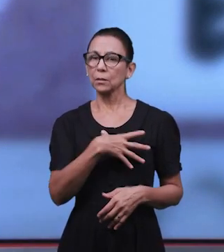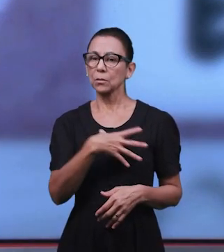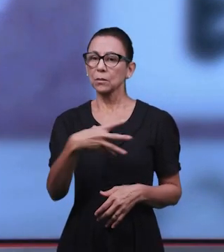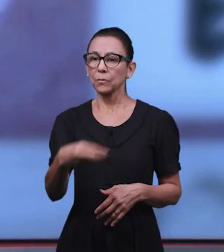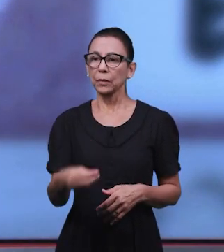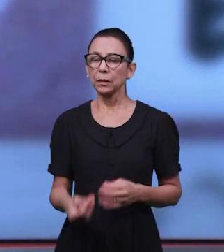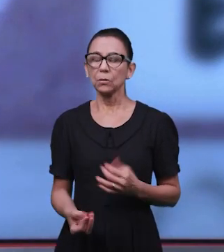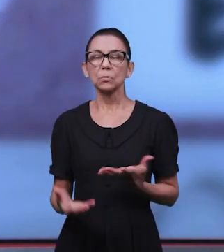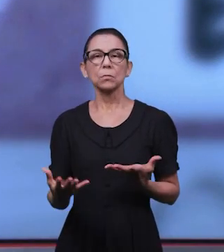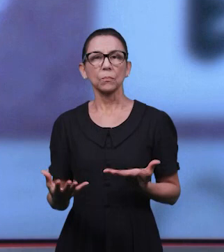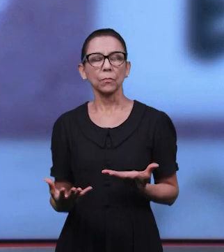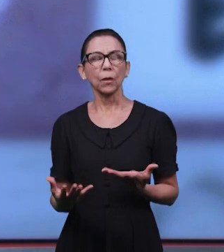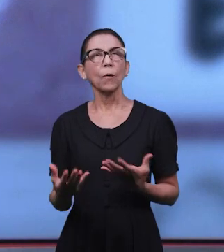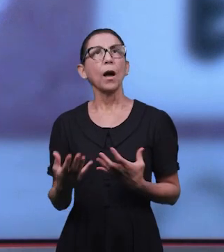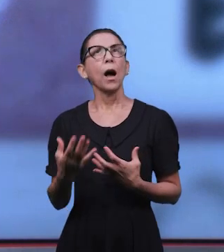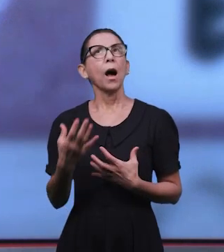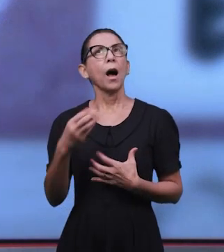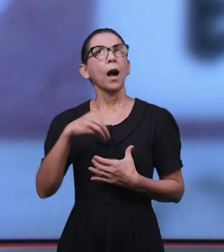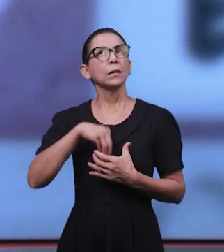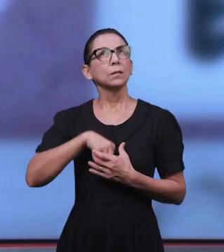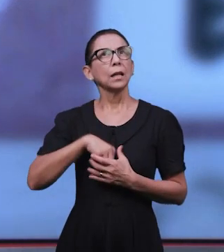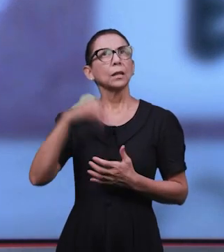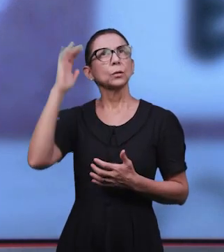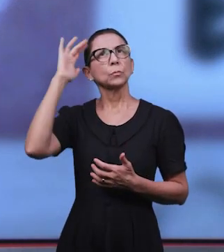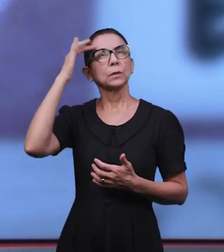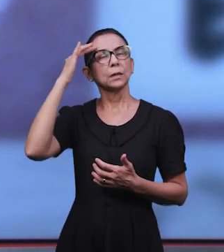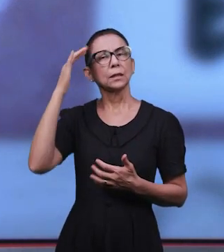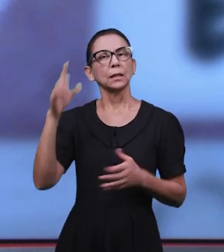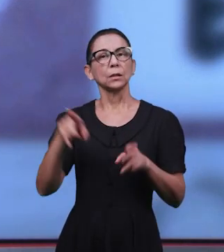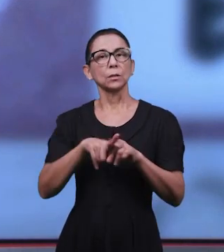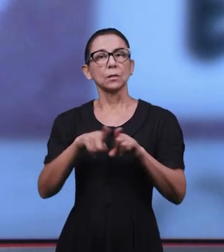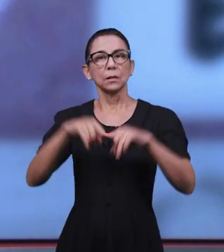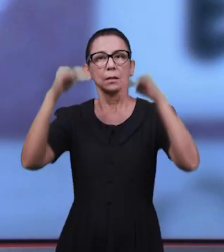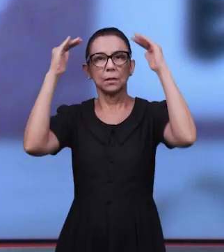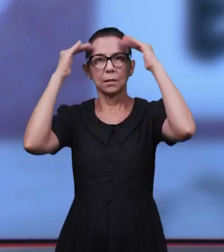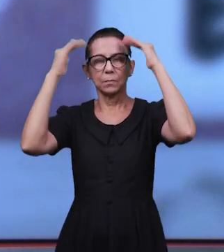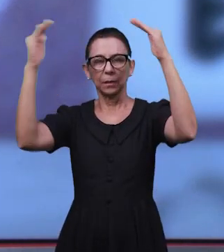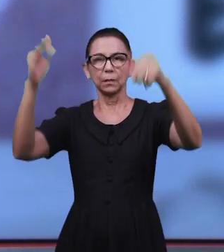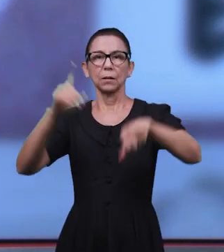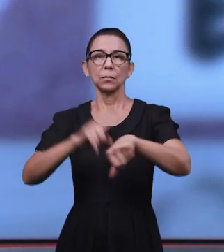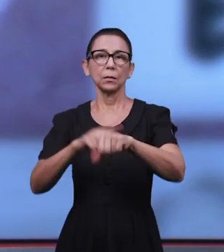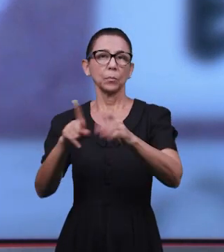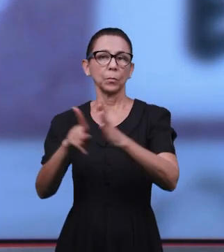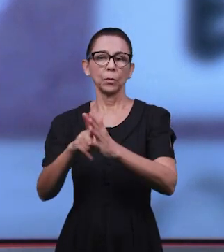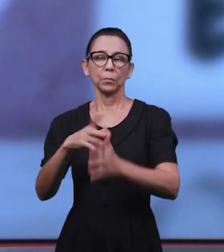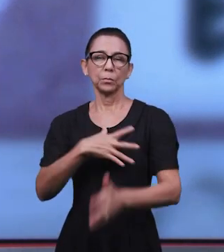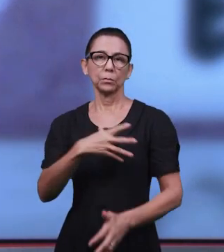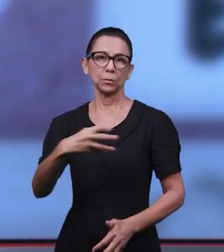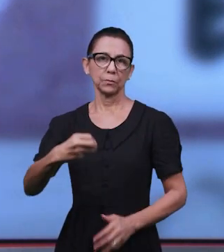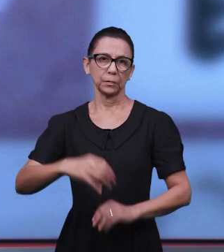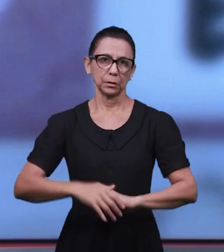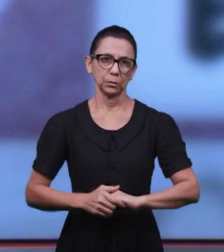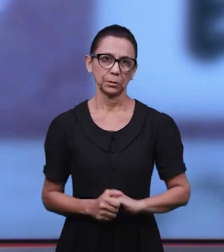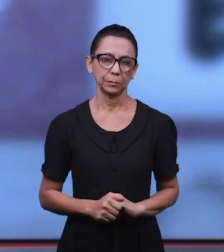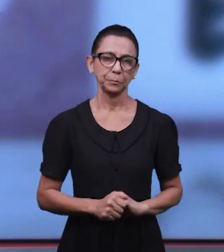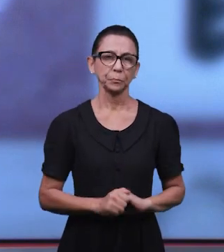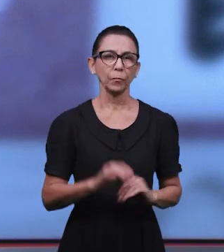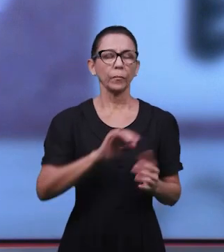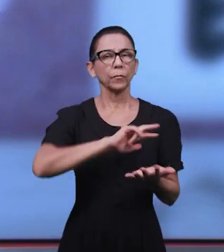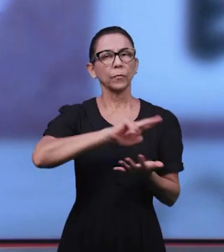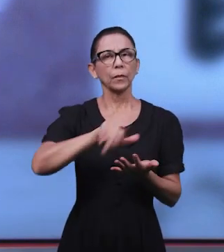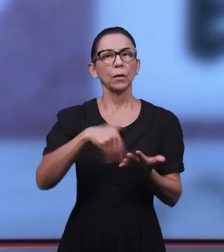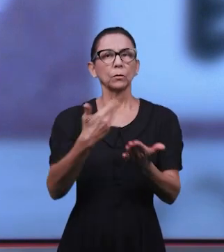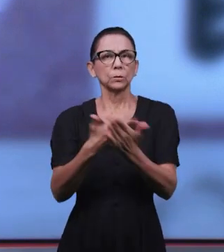si mesmo, respeitar o seu tempo e aos outros. Os estudos das ciências humanas e sociais vão nos mostrar